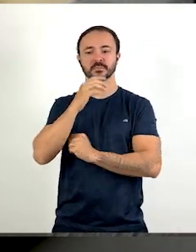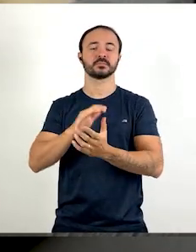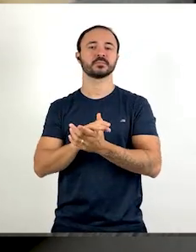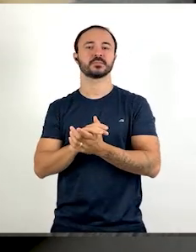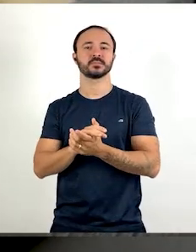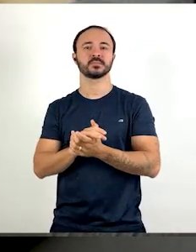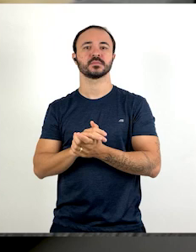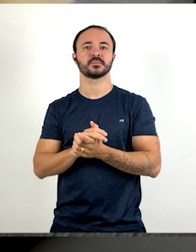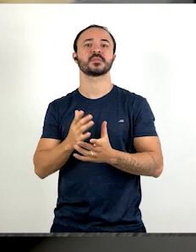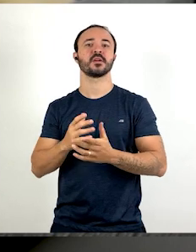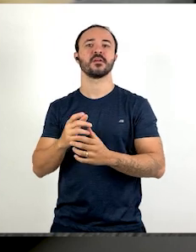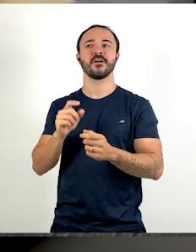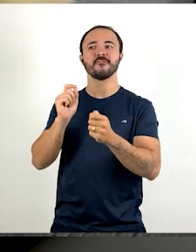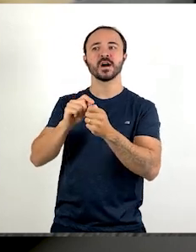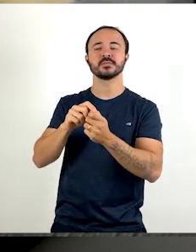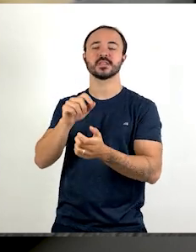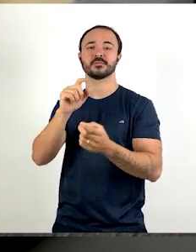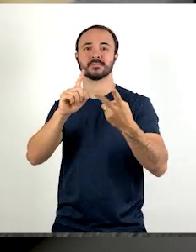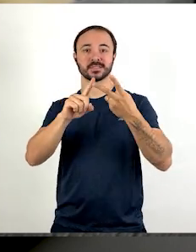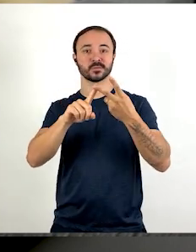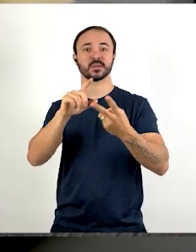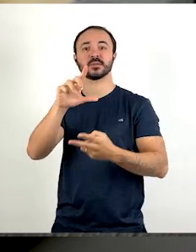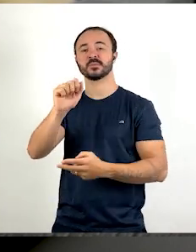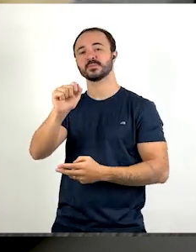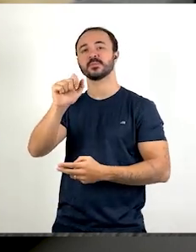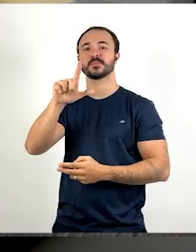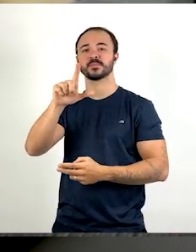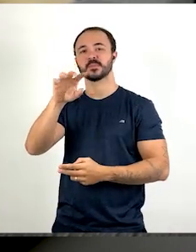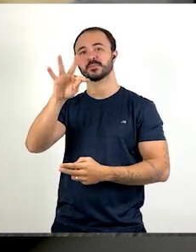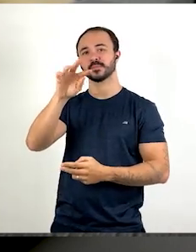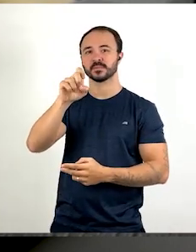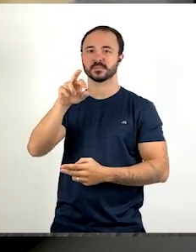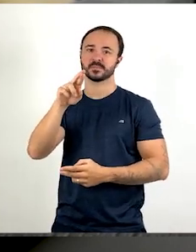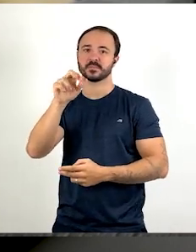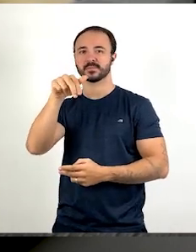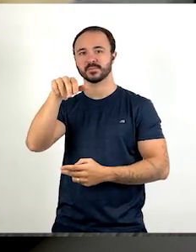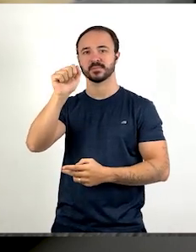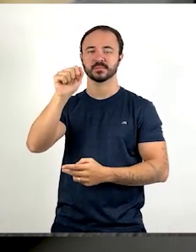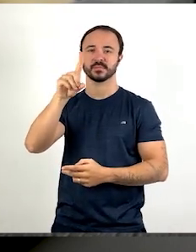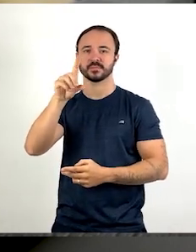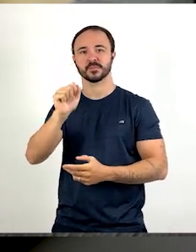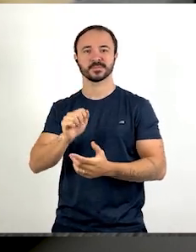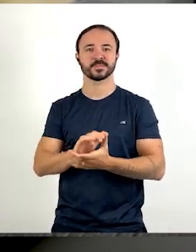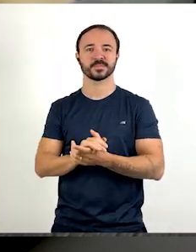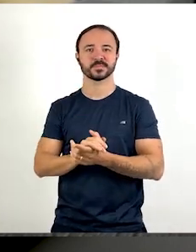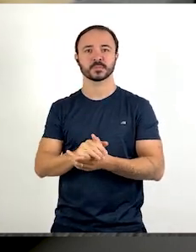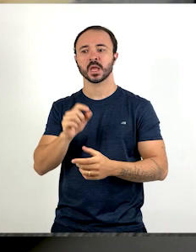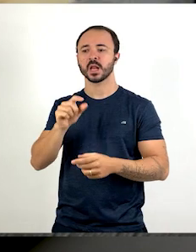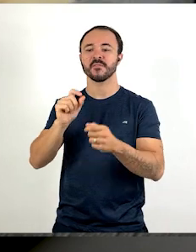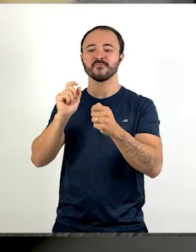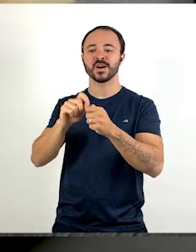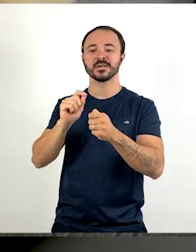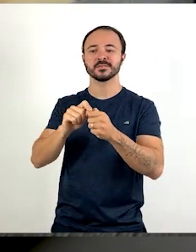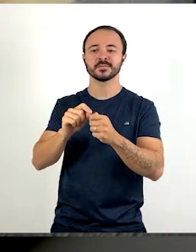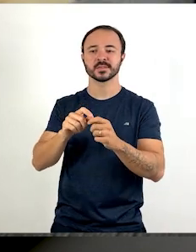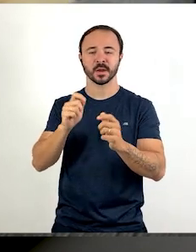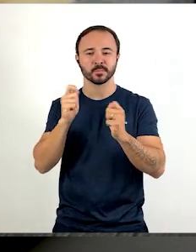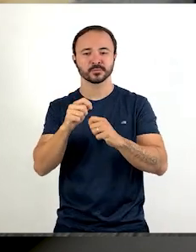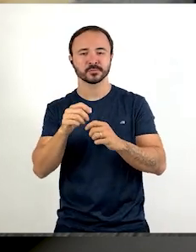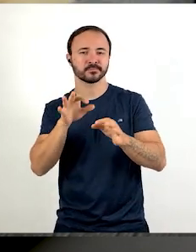de certos equipamentos, a corrente alternada poderia ser transportada a